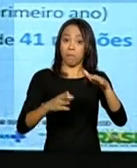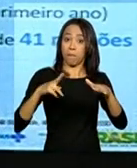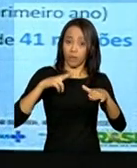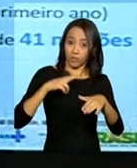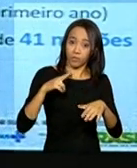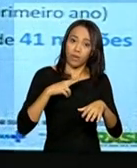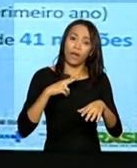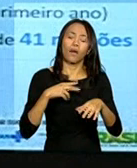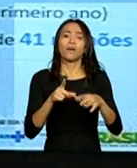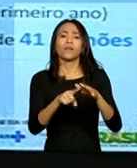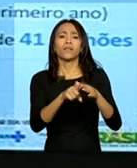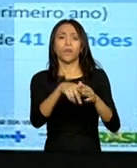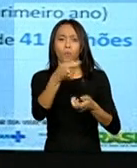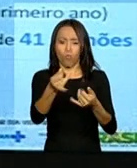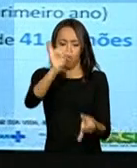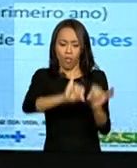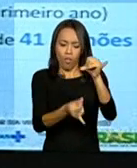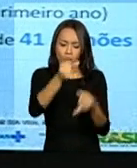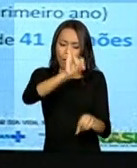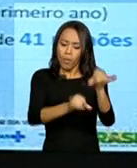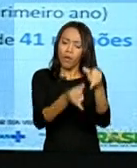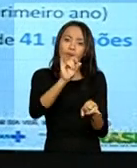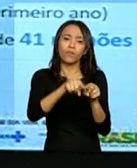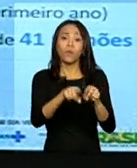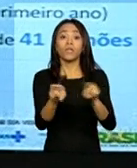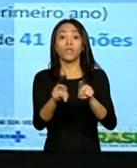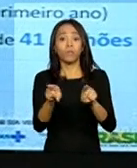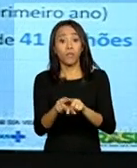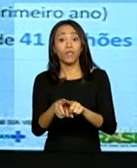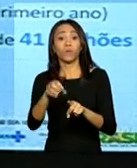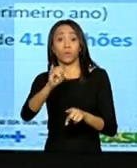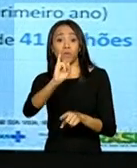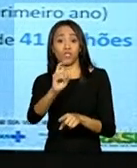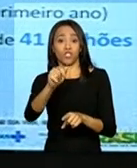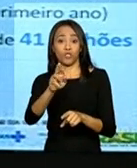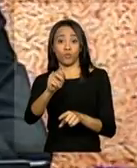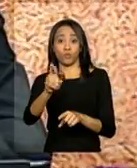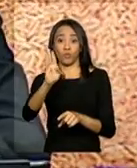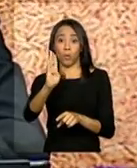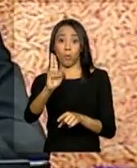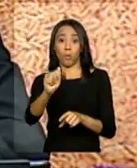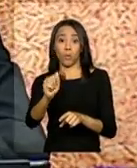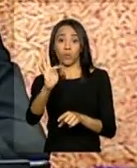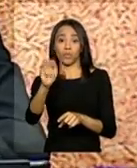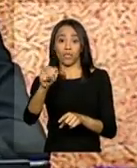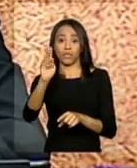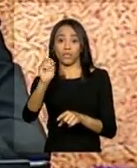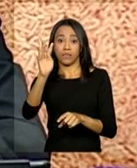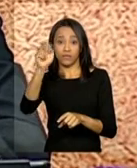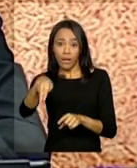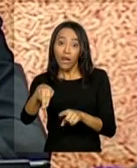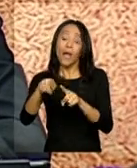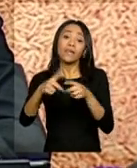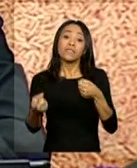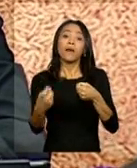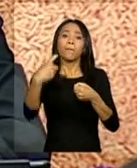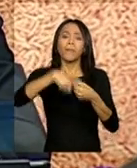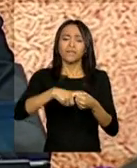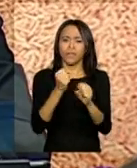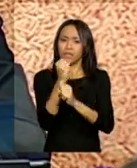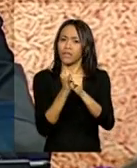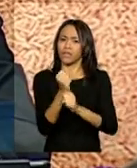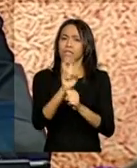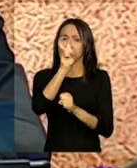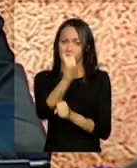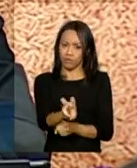laboratório mcdon eh com o Instituto Butantã essa parceria tem duração de 5 anos eh com a